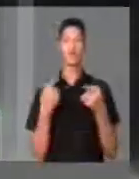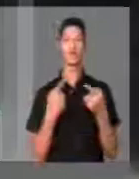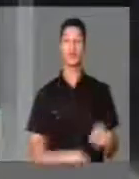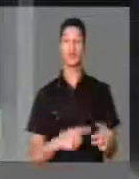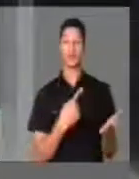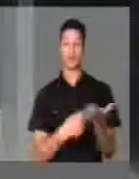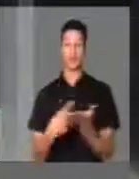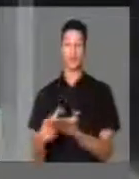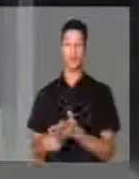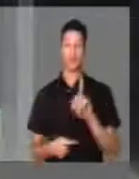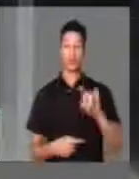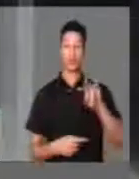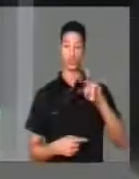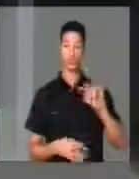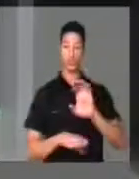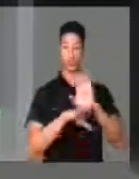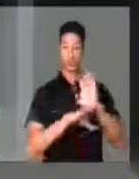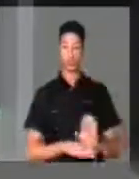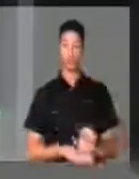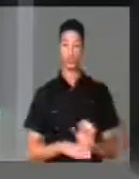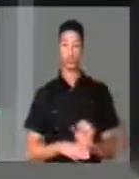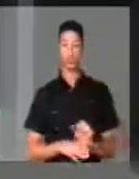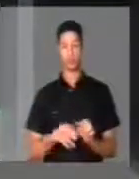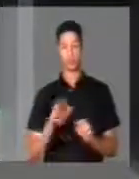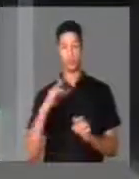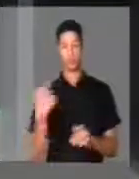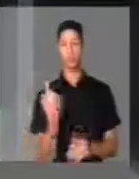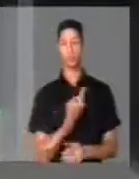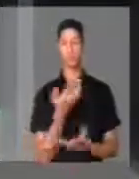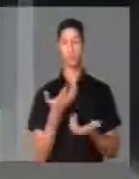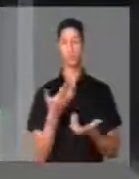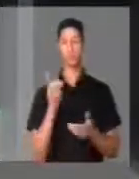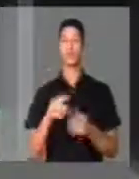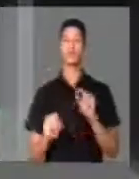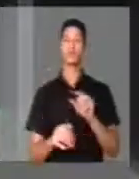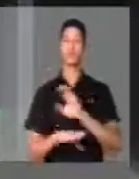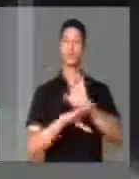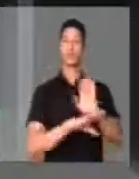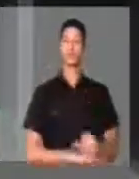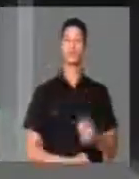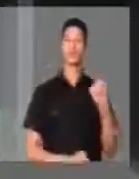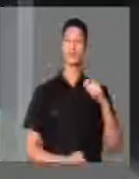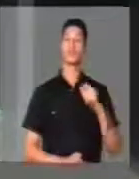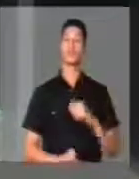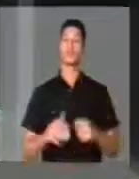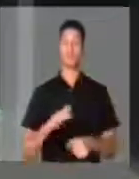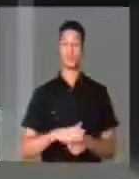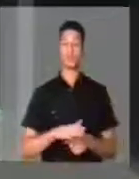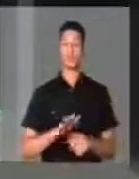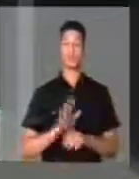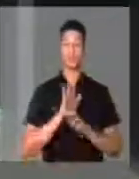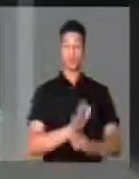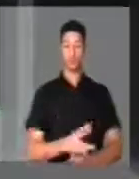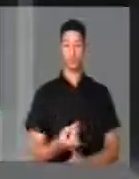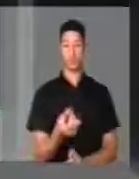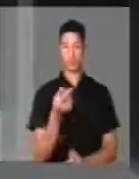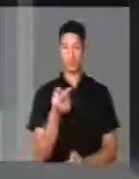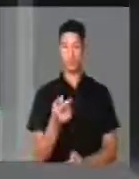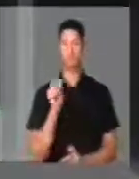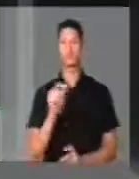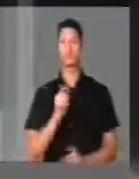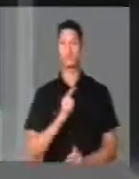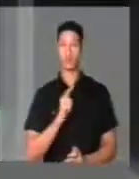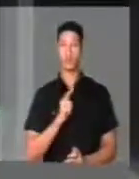a renegociação da dívida dos estados. Todos nós queremos que os estados sejam saneados financeiramente,